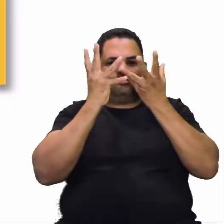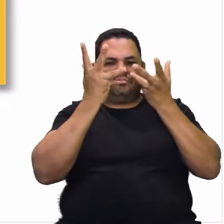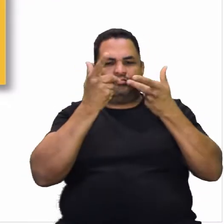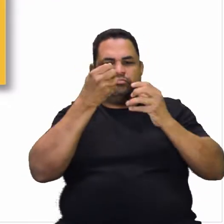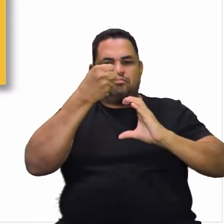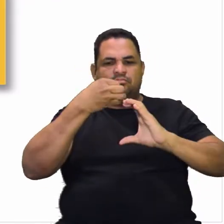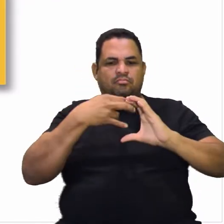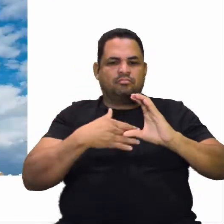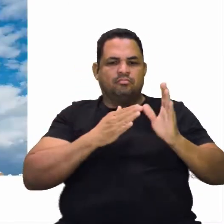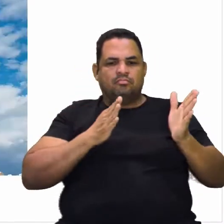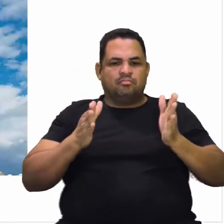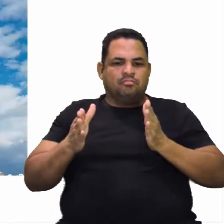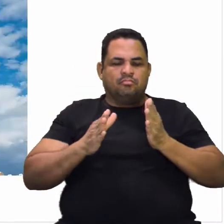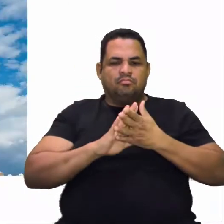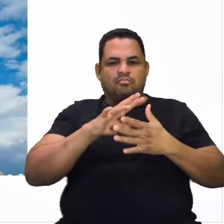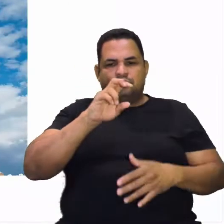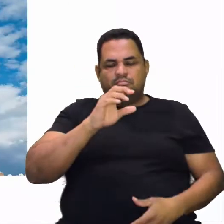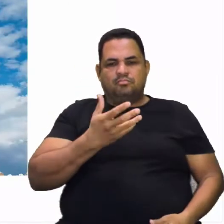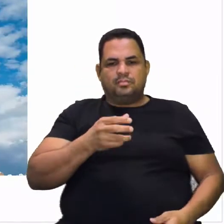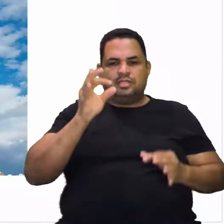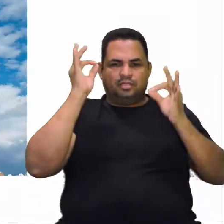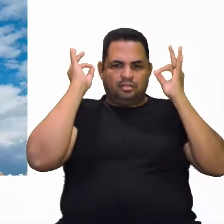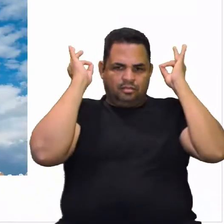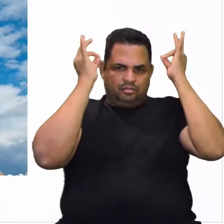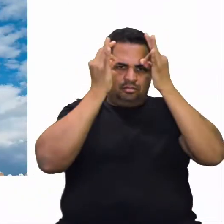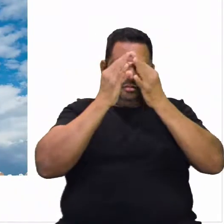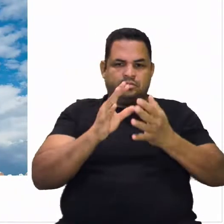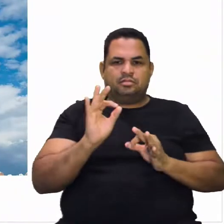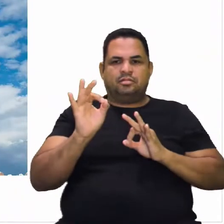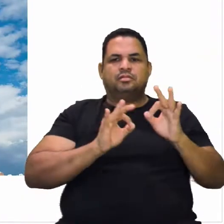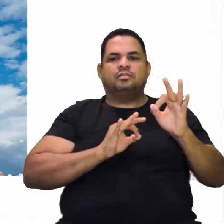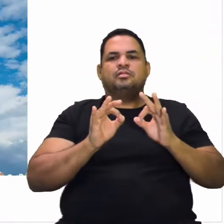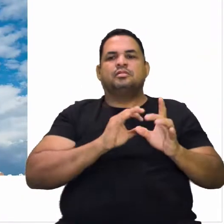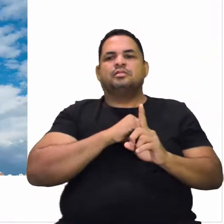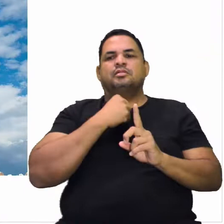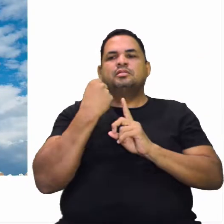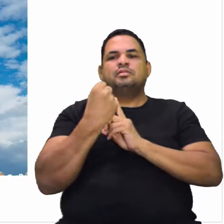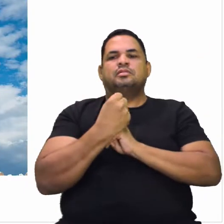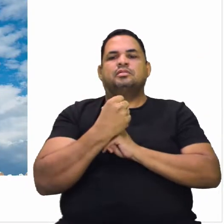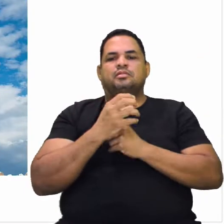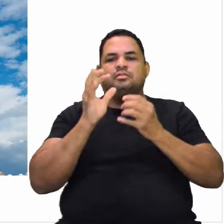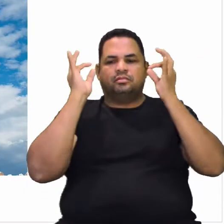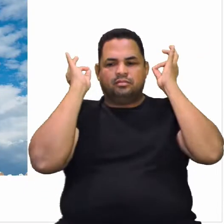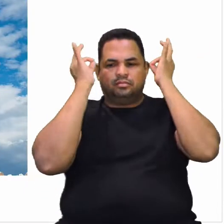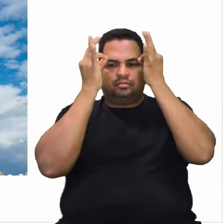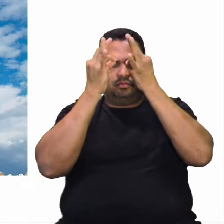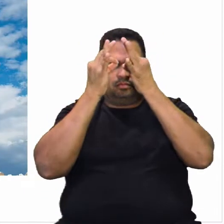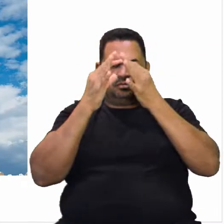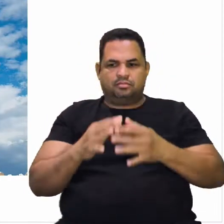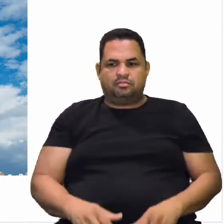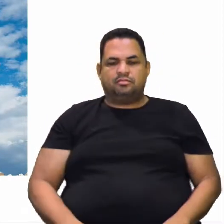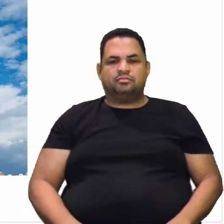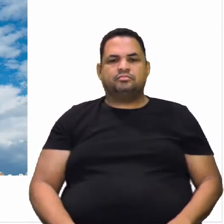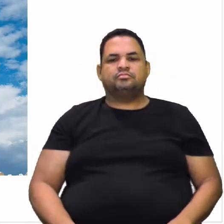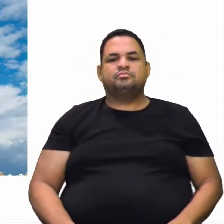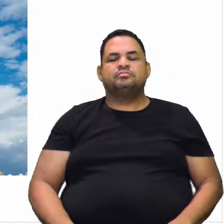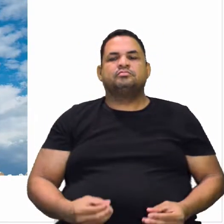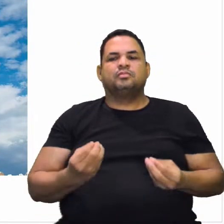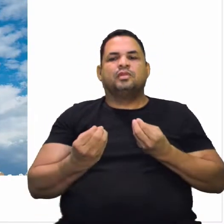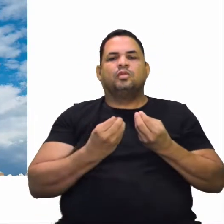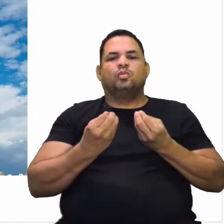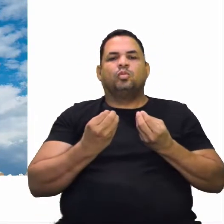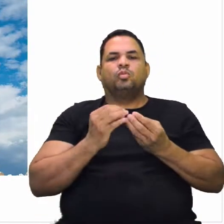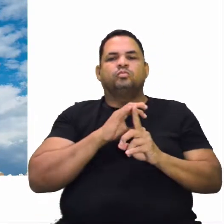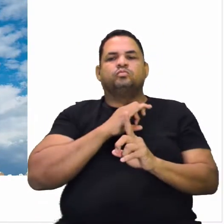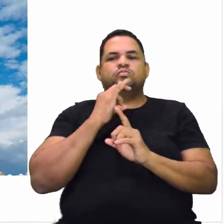características, o período grego, a organização da sociedade grega. Como é que essa sociedade ela